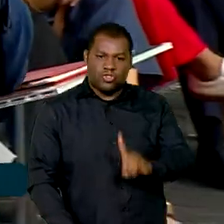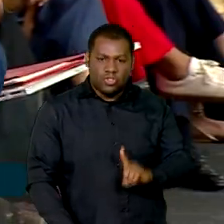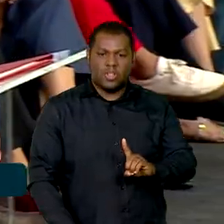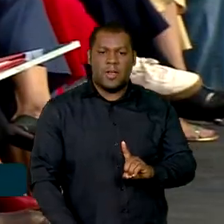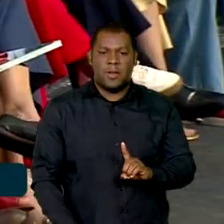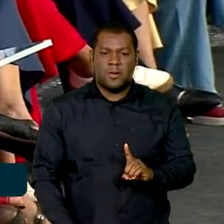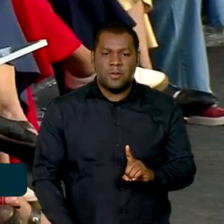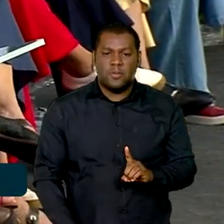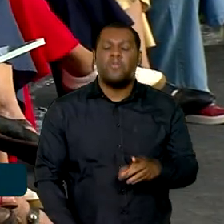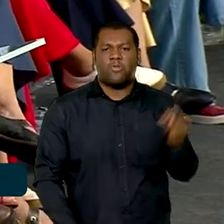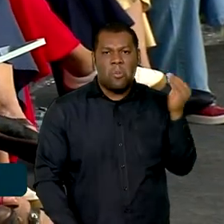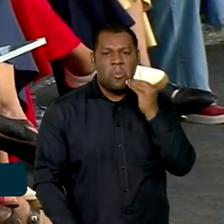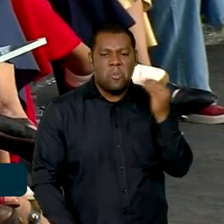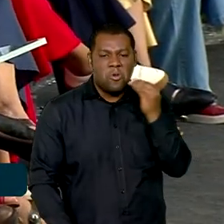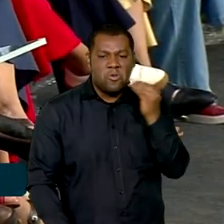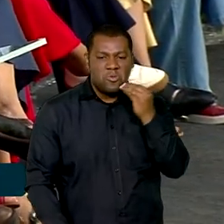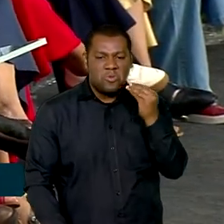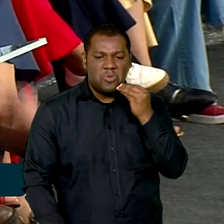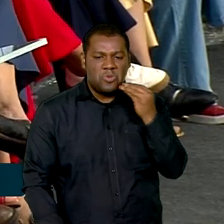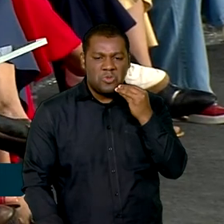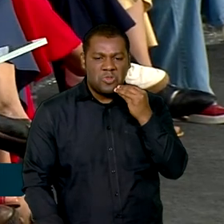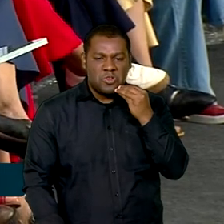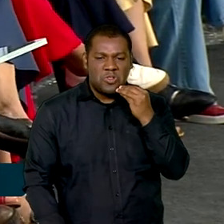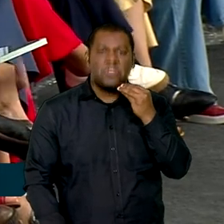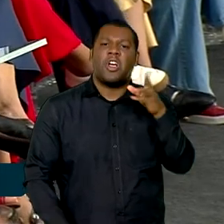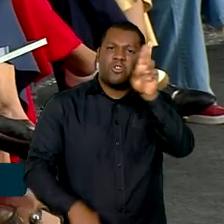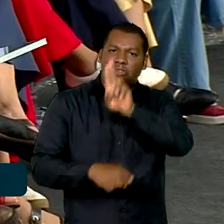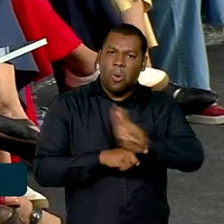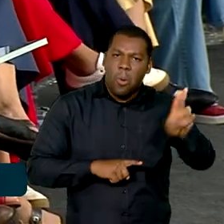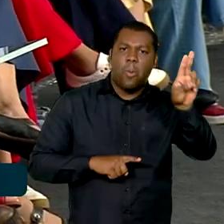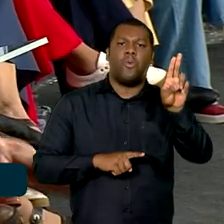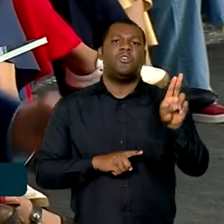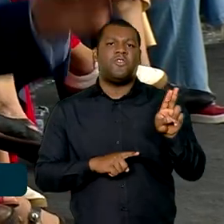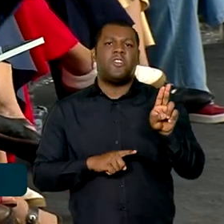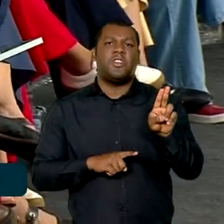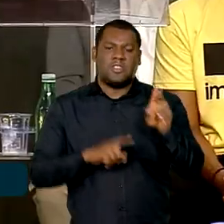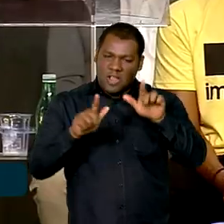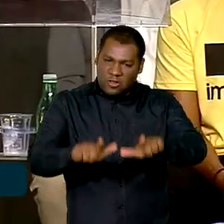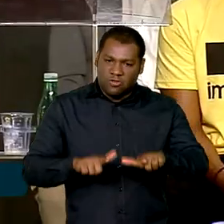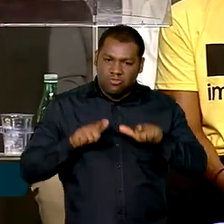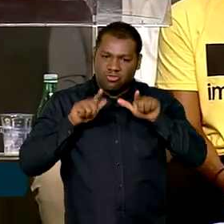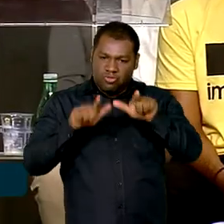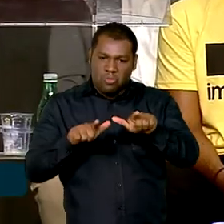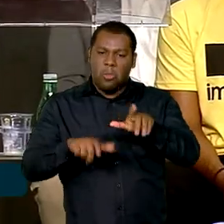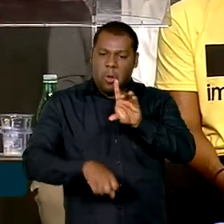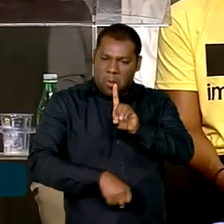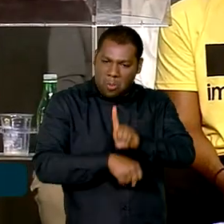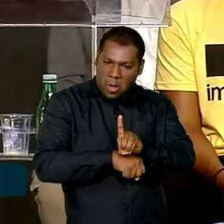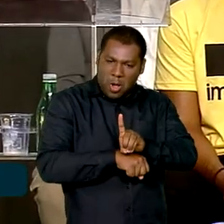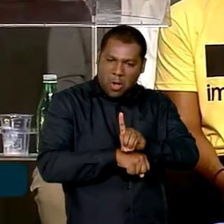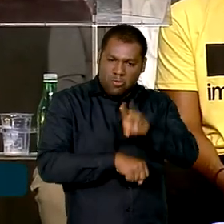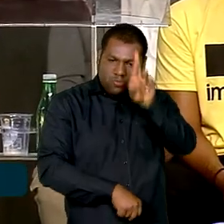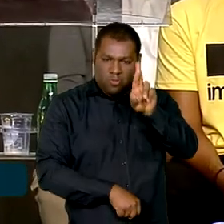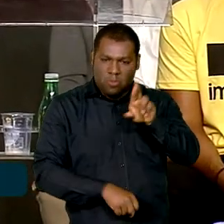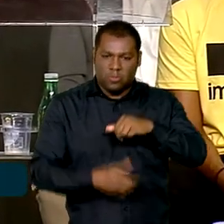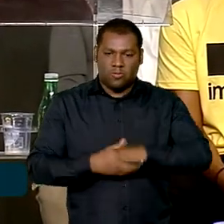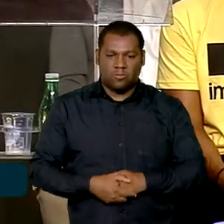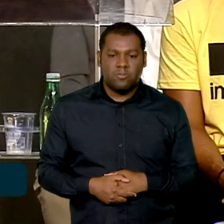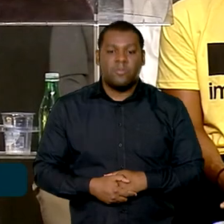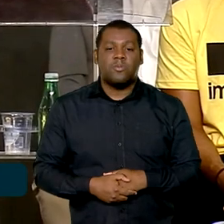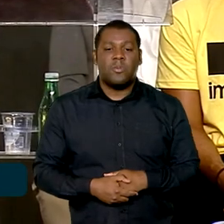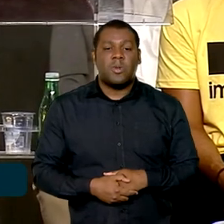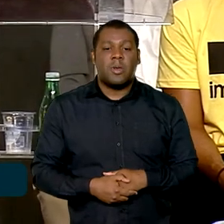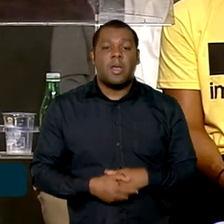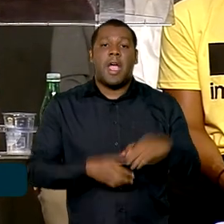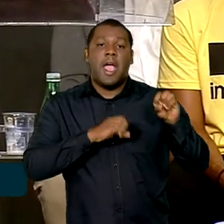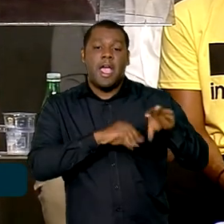direito de ter oportunidade de chegar a uma universidade e ter um diploma de doutor. Educação não é